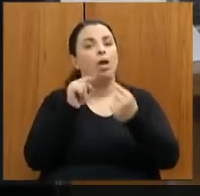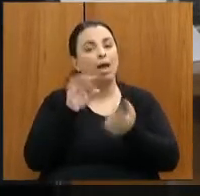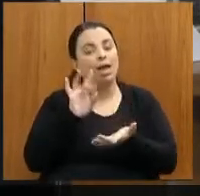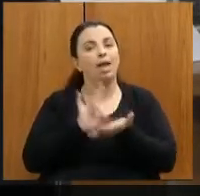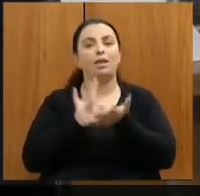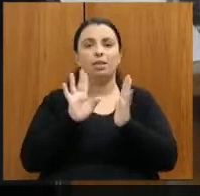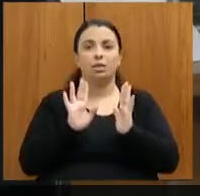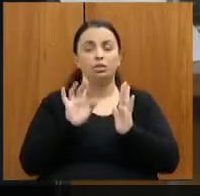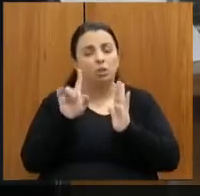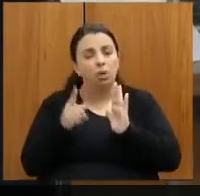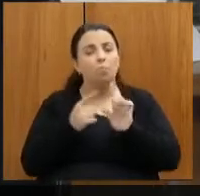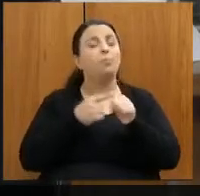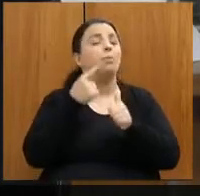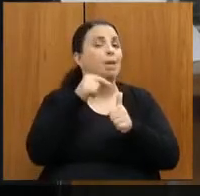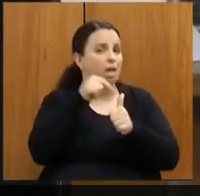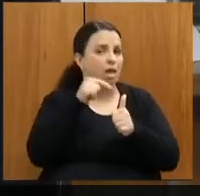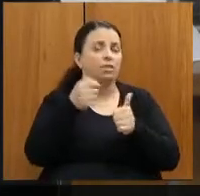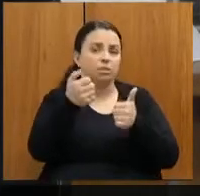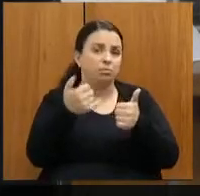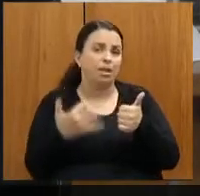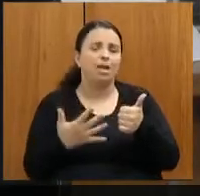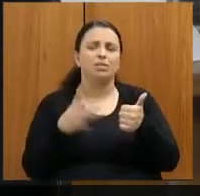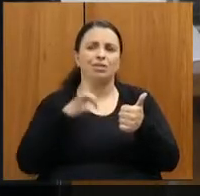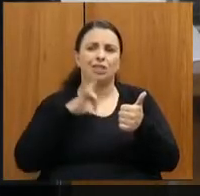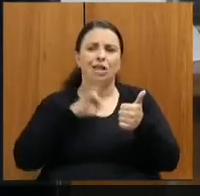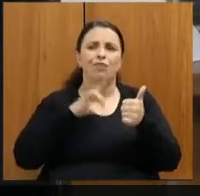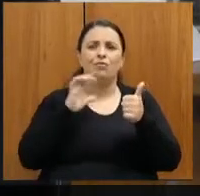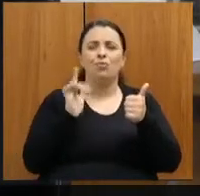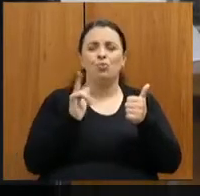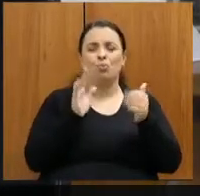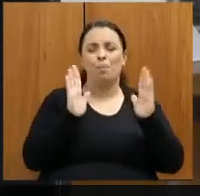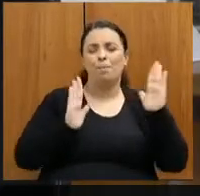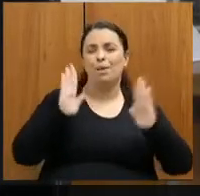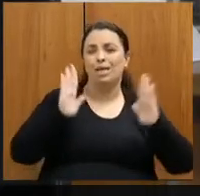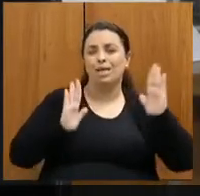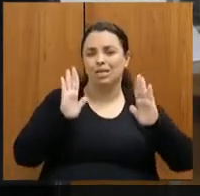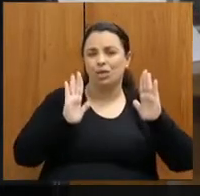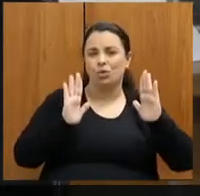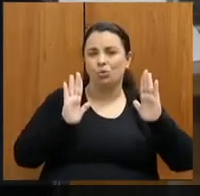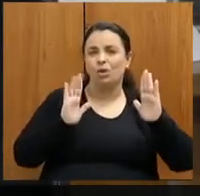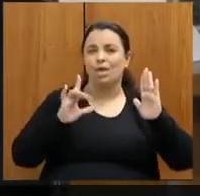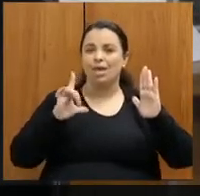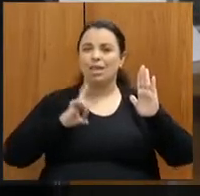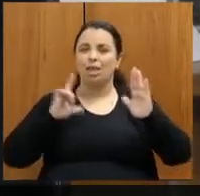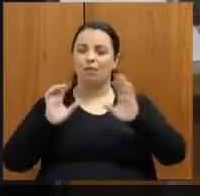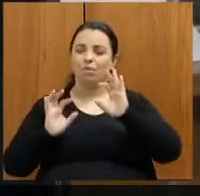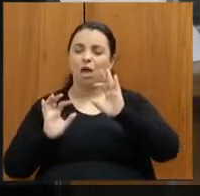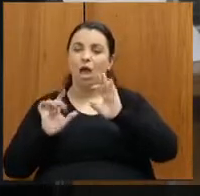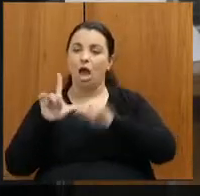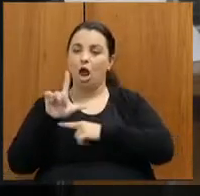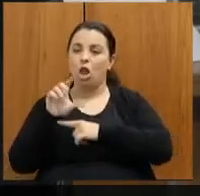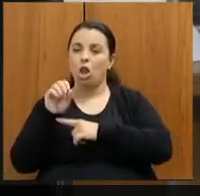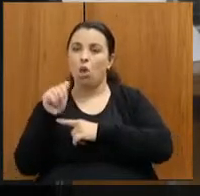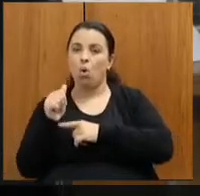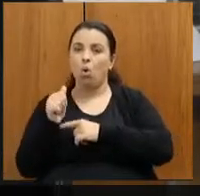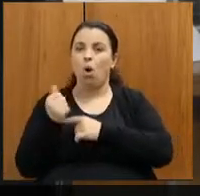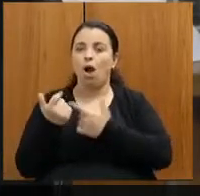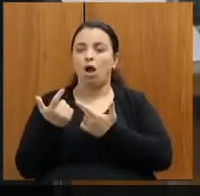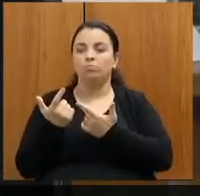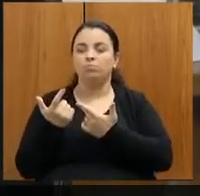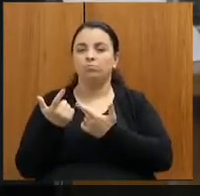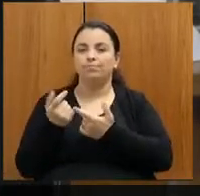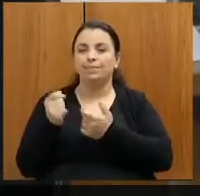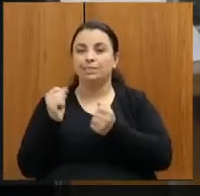É esse né tivemos aí um contexto de elaboração da lua muito Oi e o estresse trás do